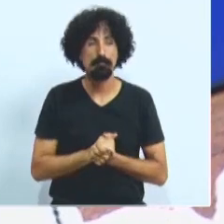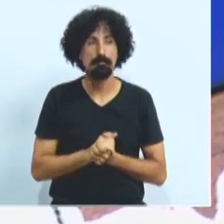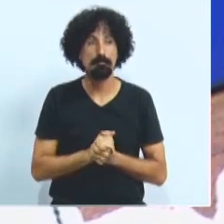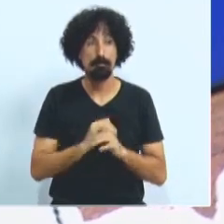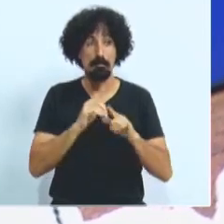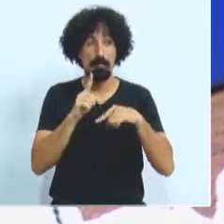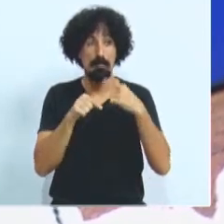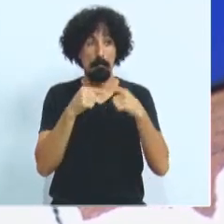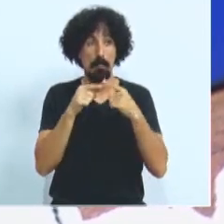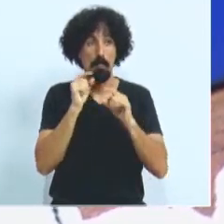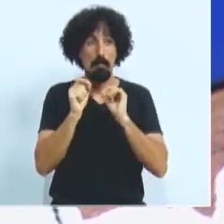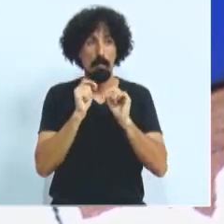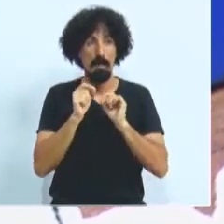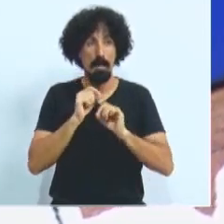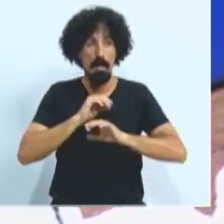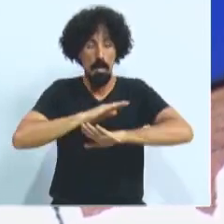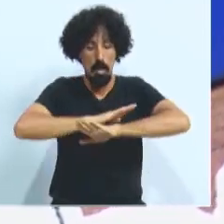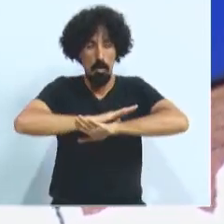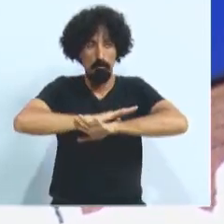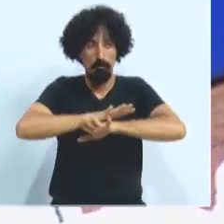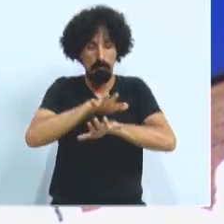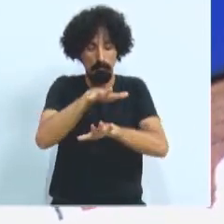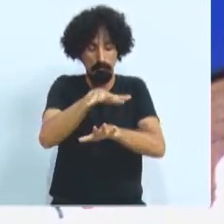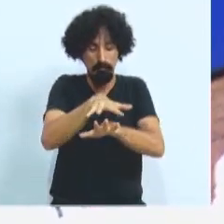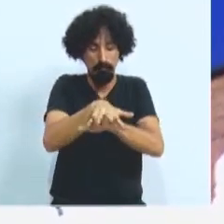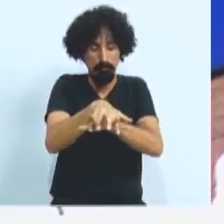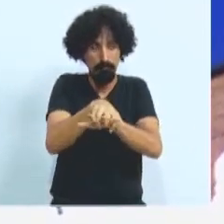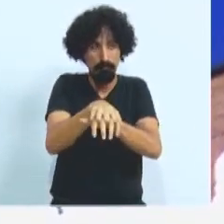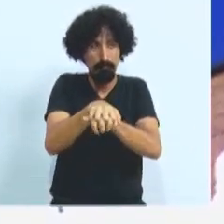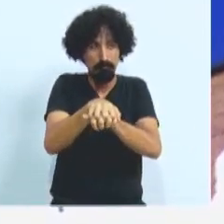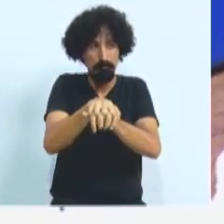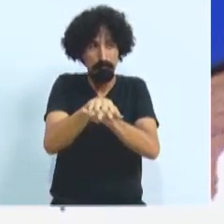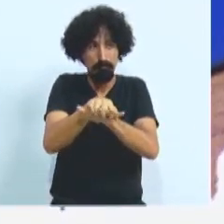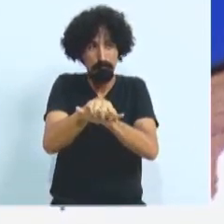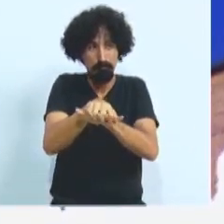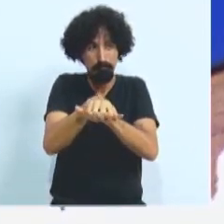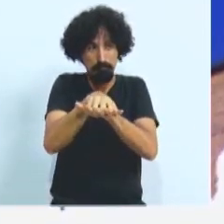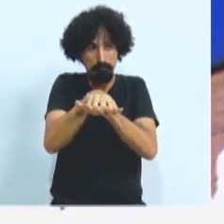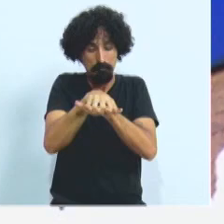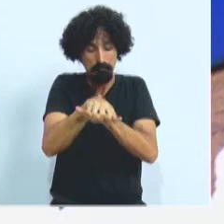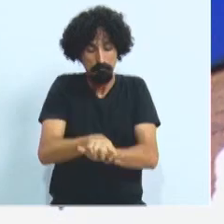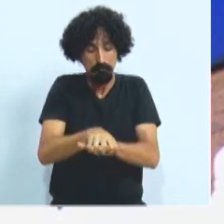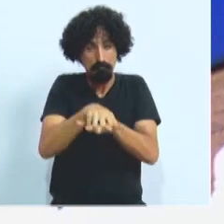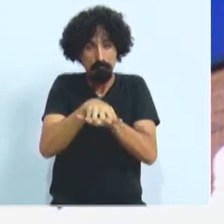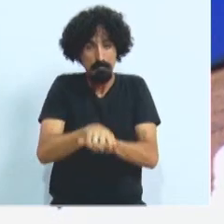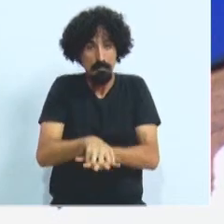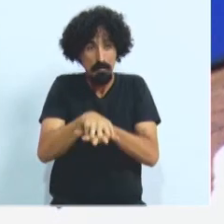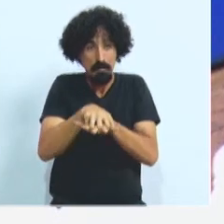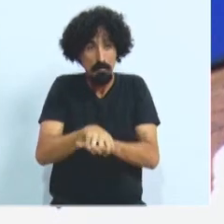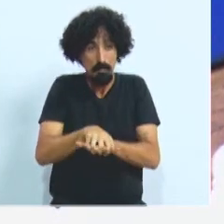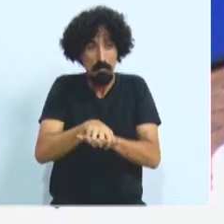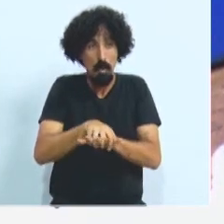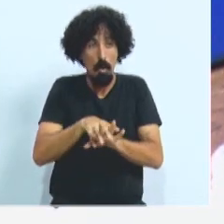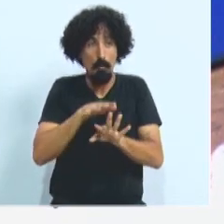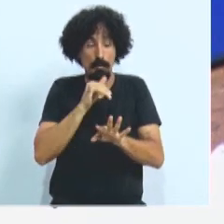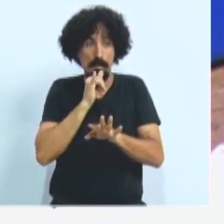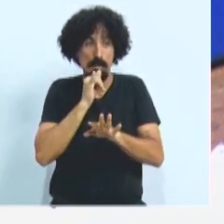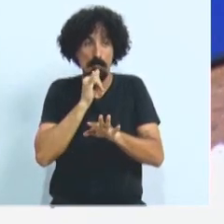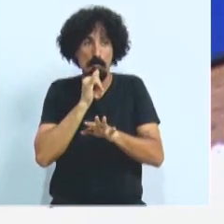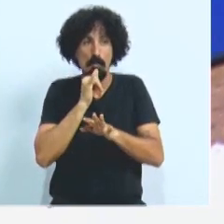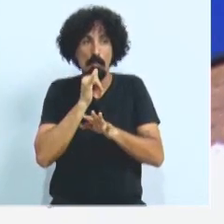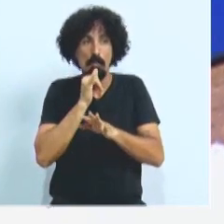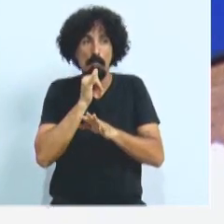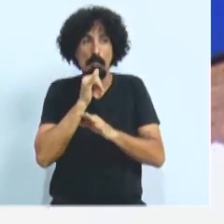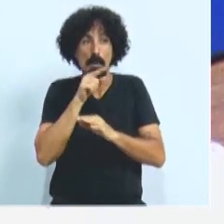seguida, através do apêndice xifóide que eu falei no procedimento de engasgo, no adulto, você coloca dois dedos e